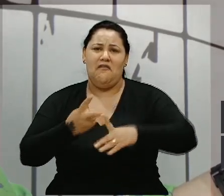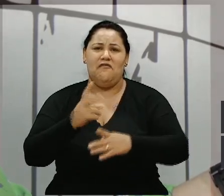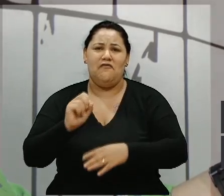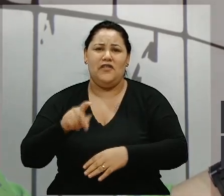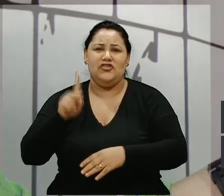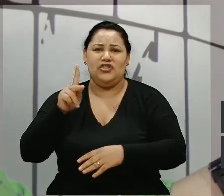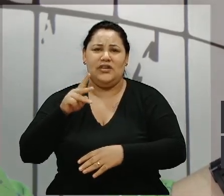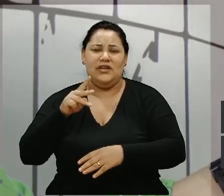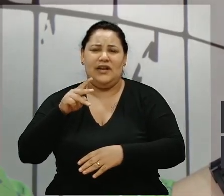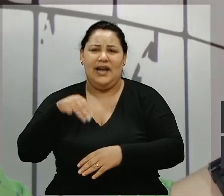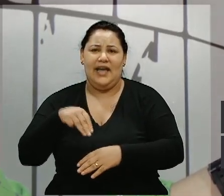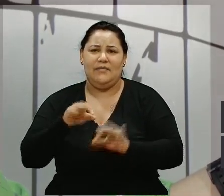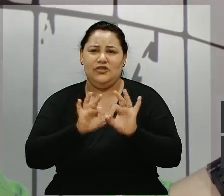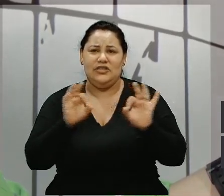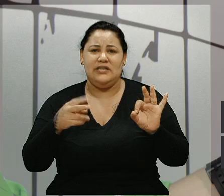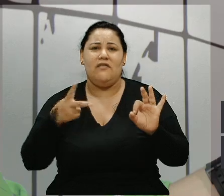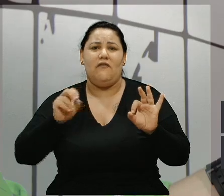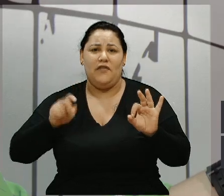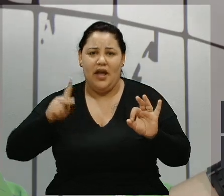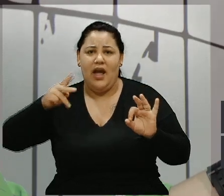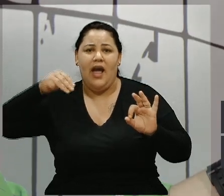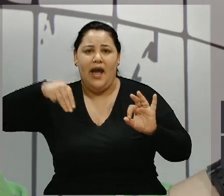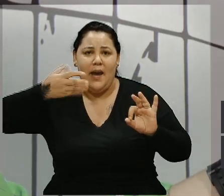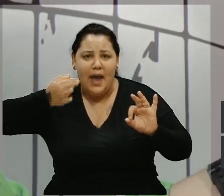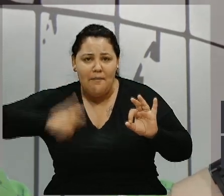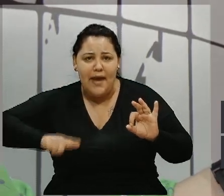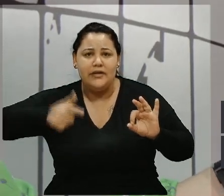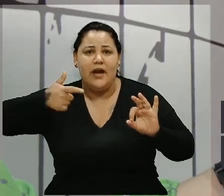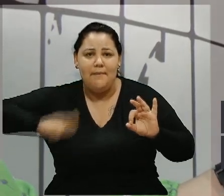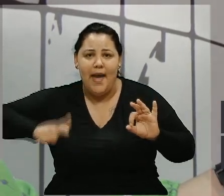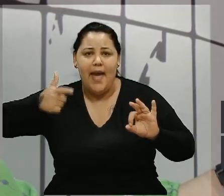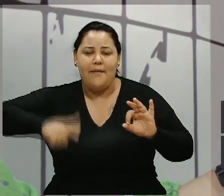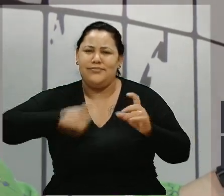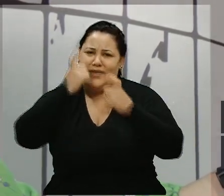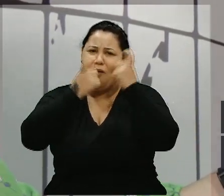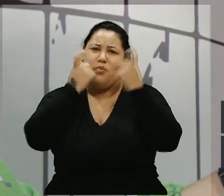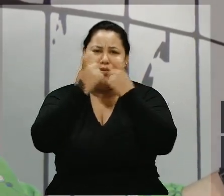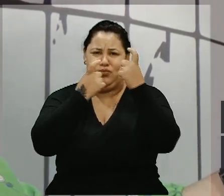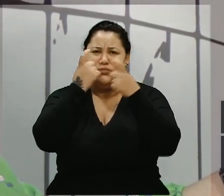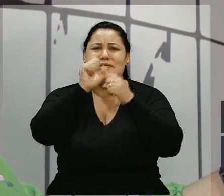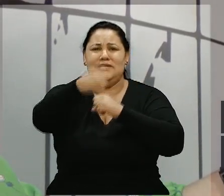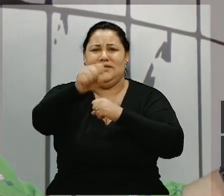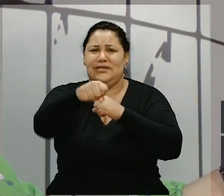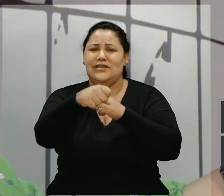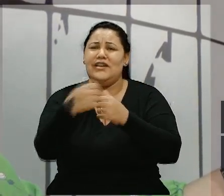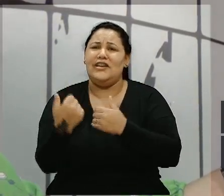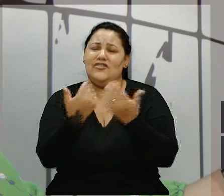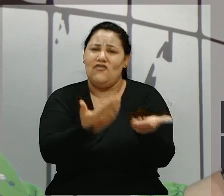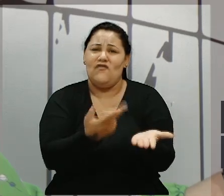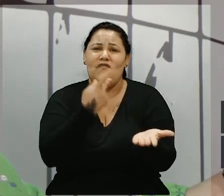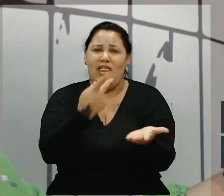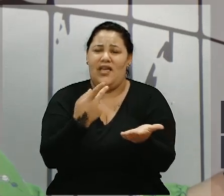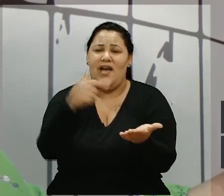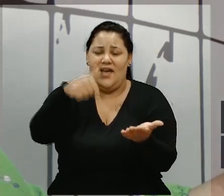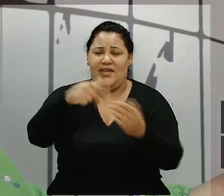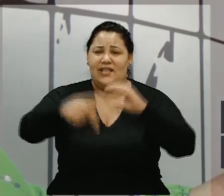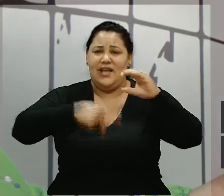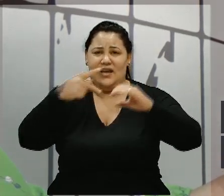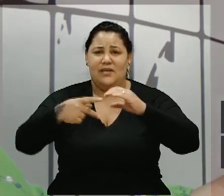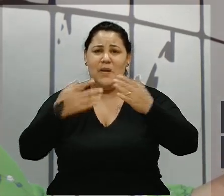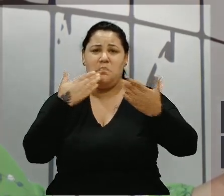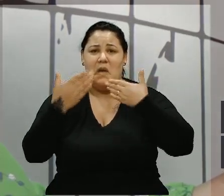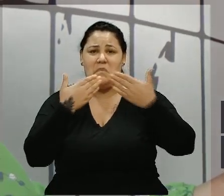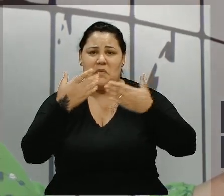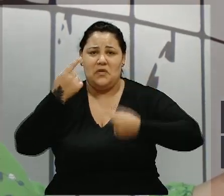quilômetros no nosso estado. Então é preocupante e a gente trouxe para a Câmara de Vereadores para discutirmos esse assunto, porque é a